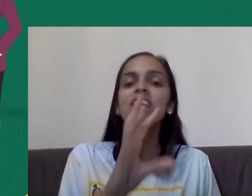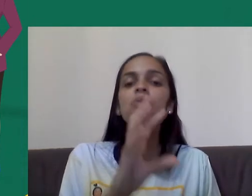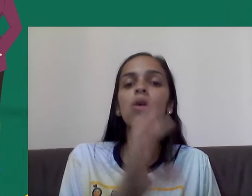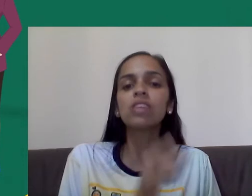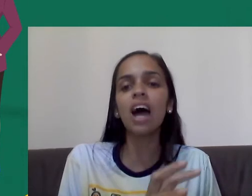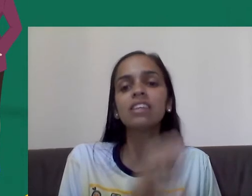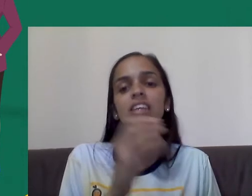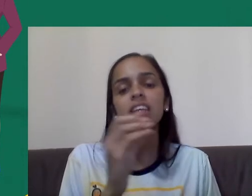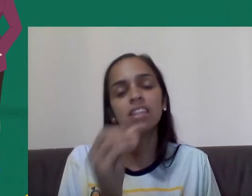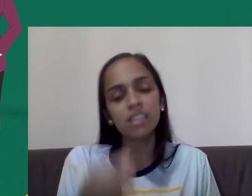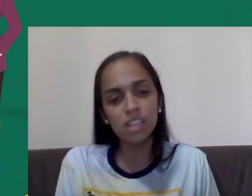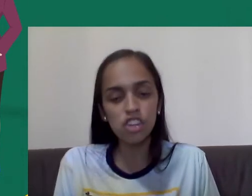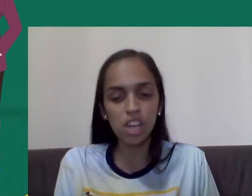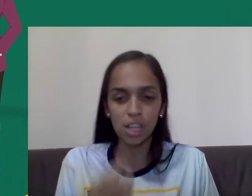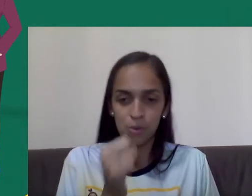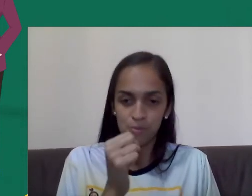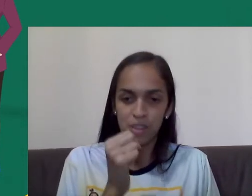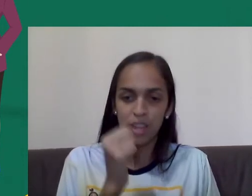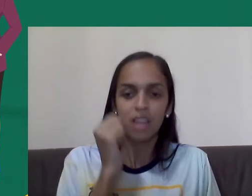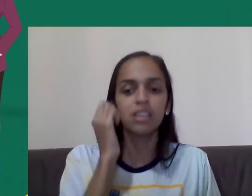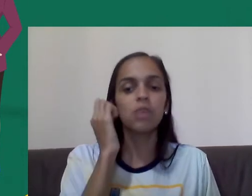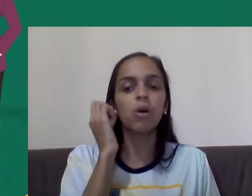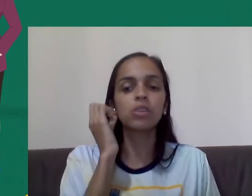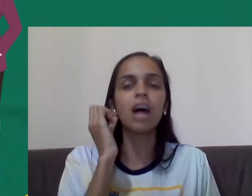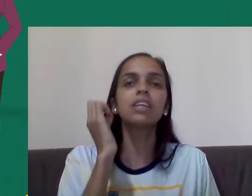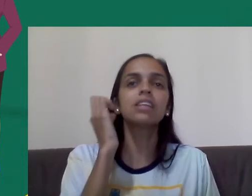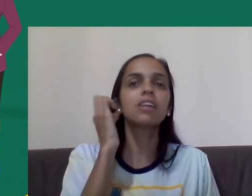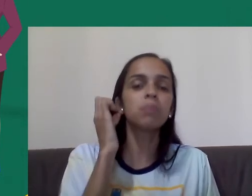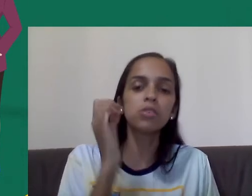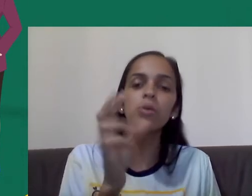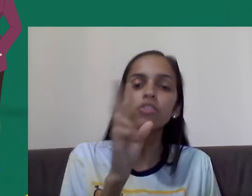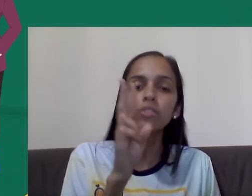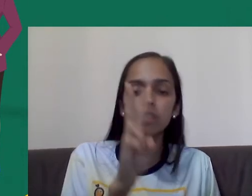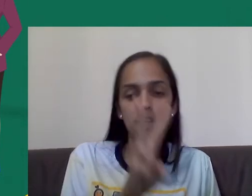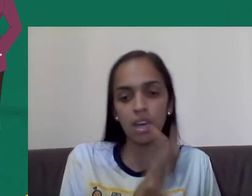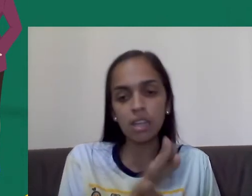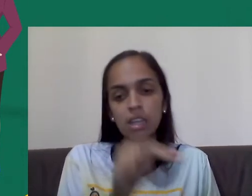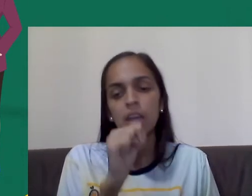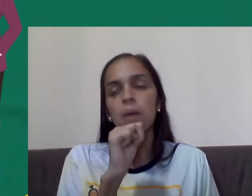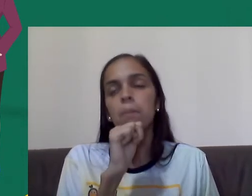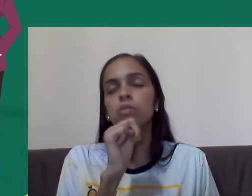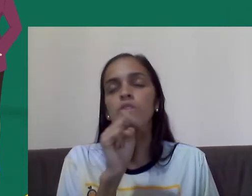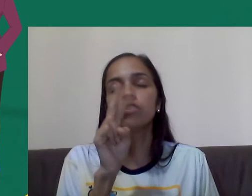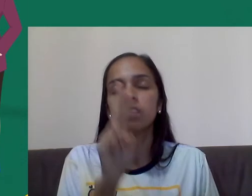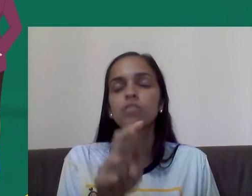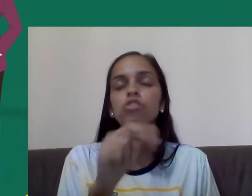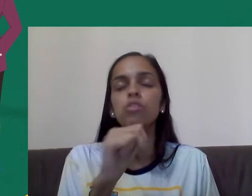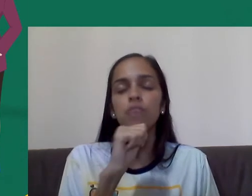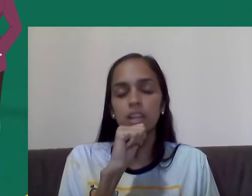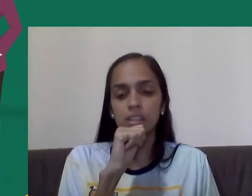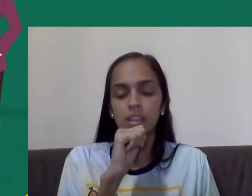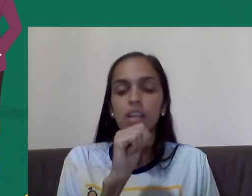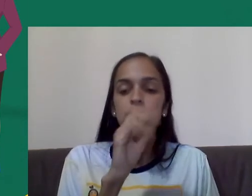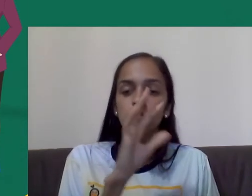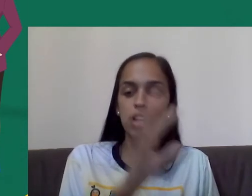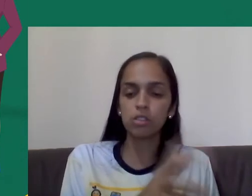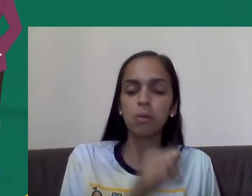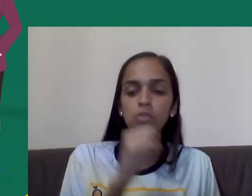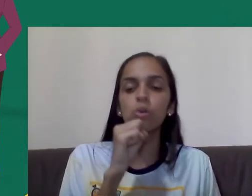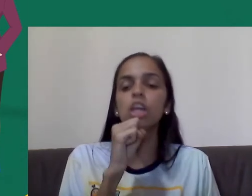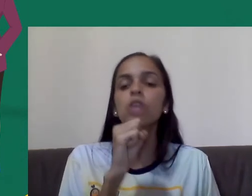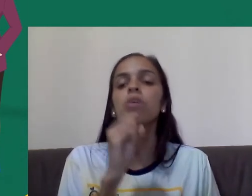de igualdade de gênero, de igualdade entre as pessoas, entre pessoas de sexos diferentes, do